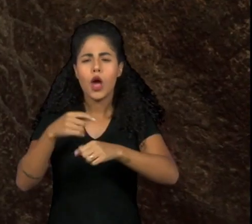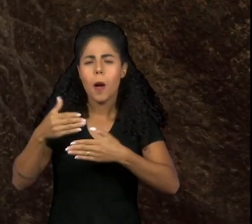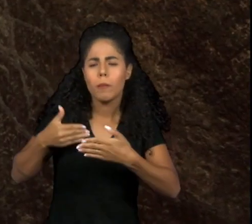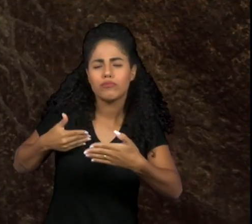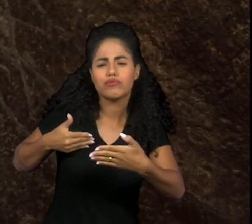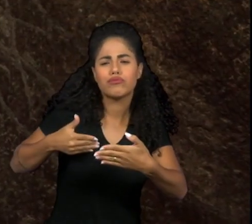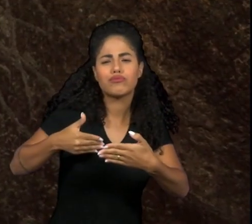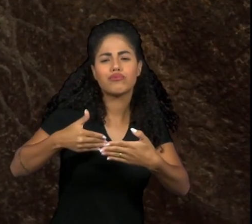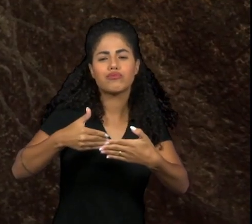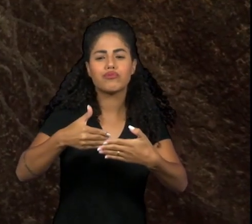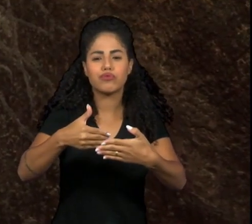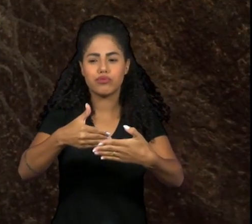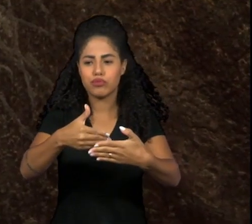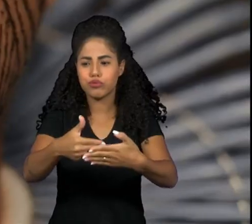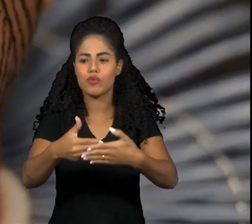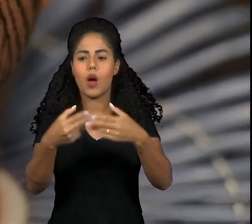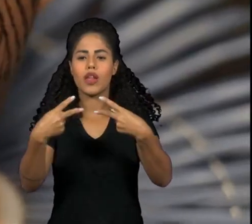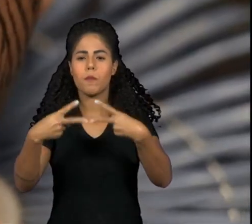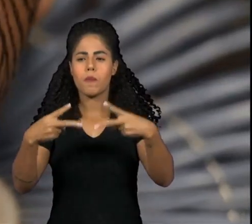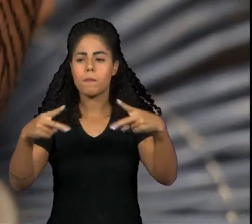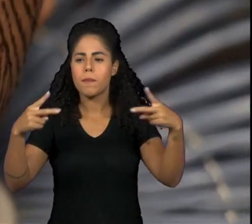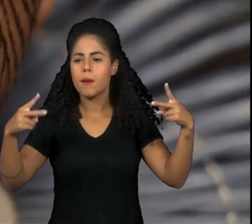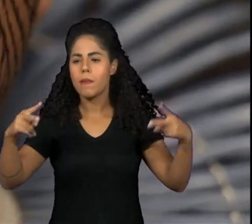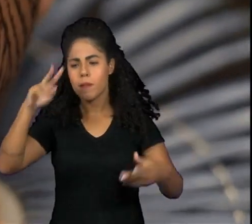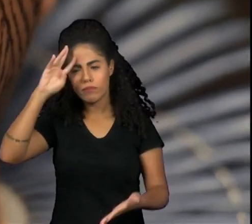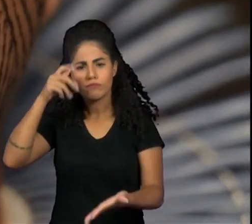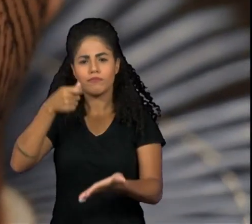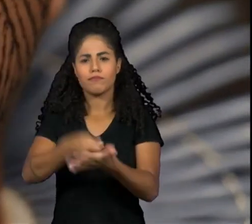ao Oscar 2023.